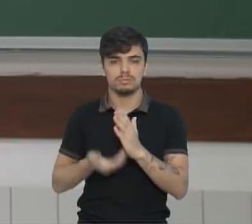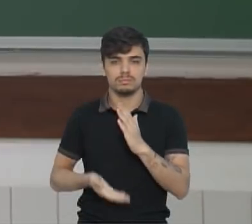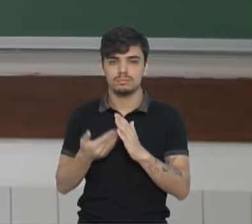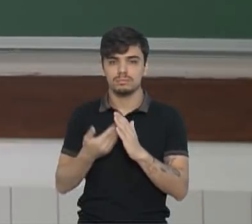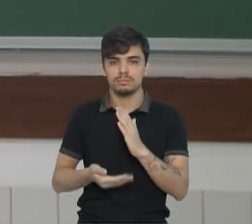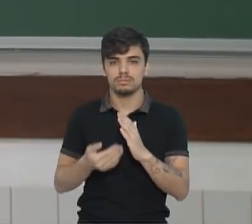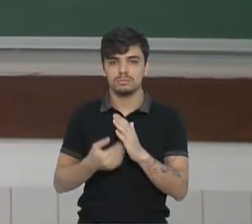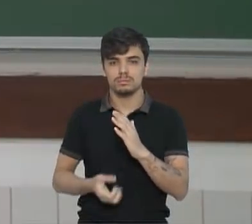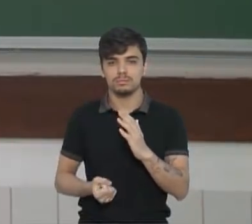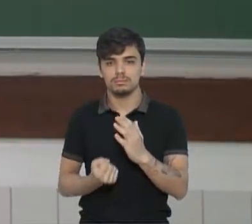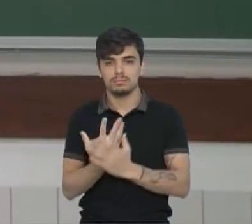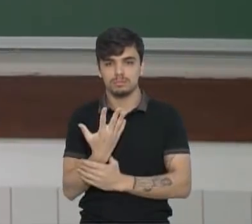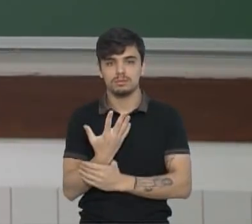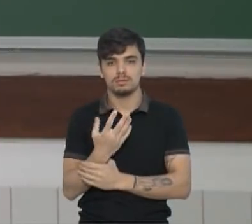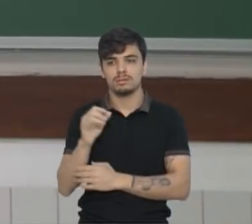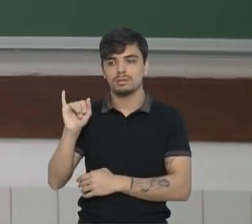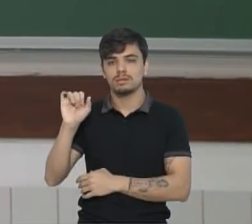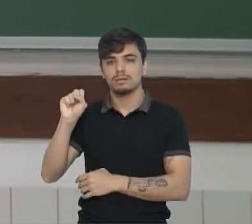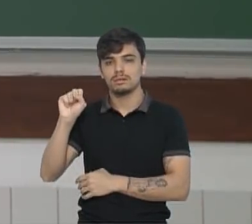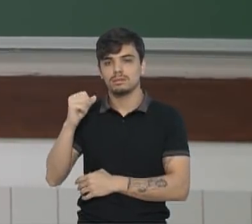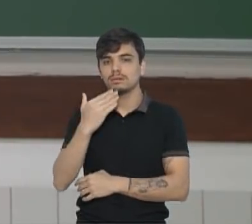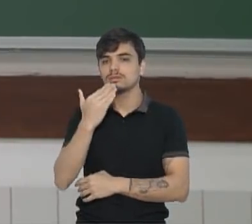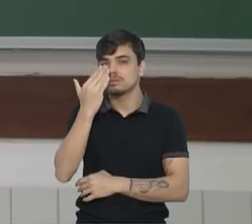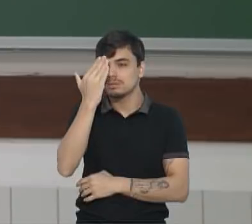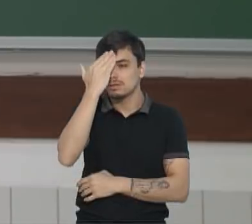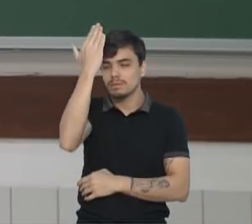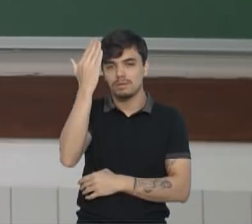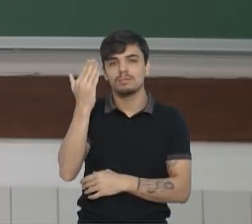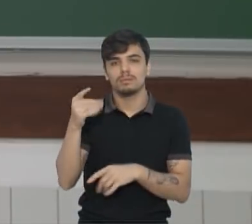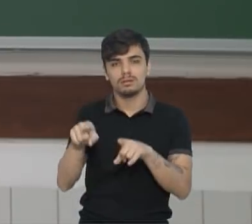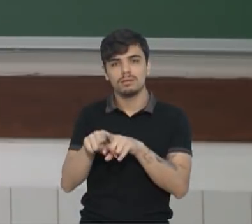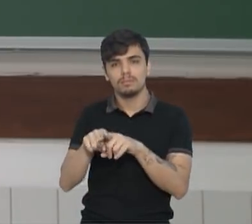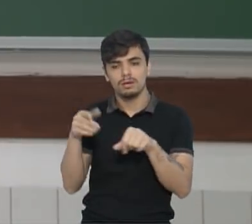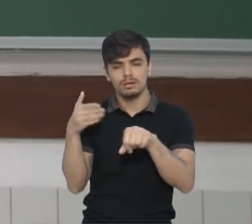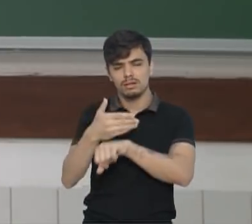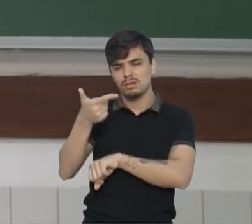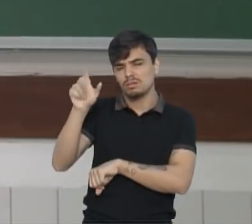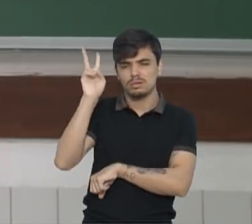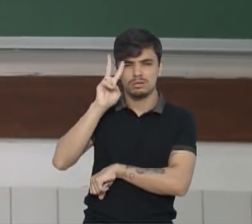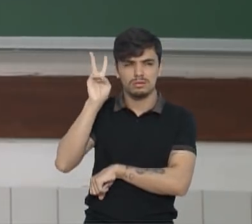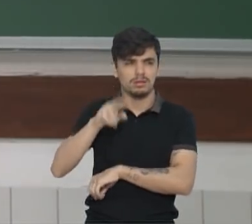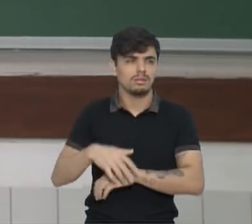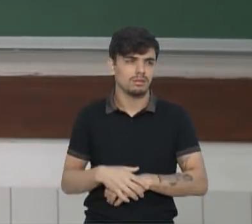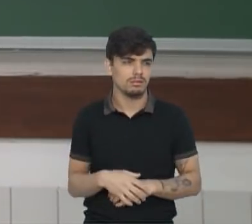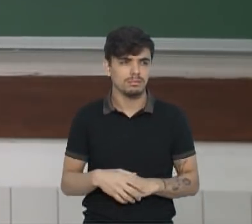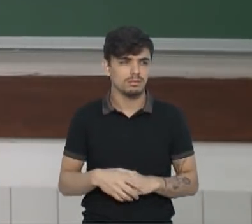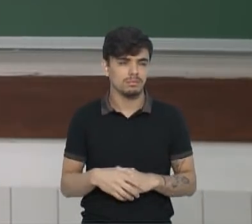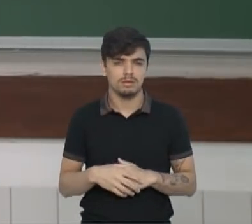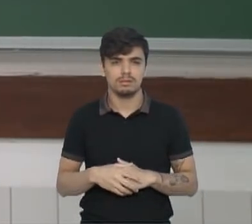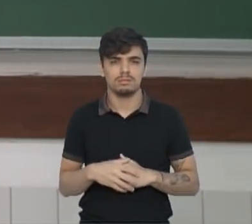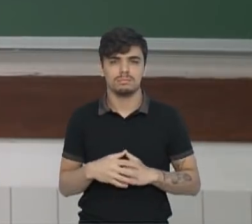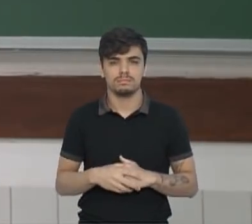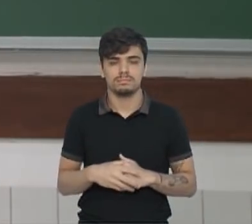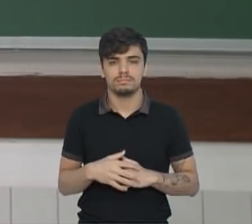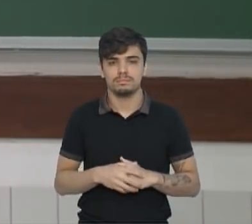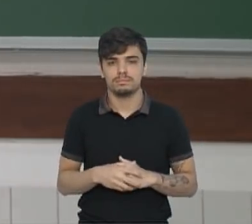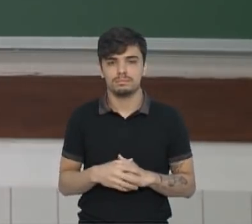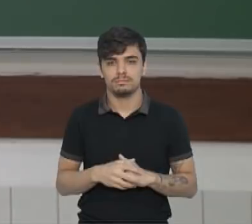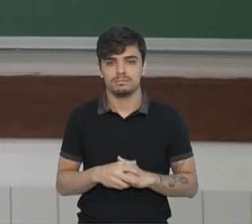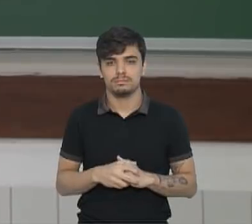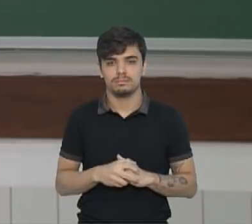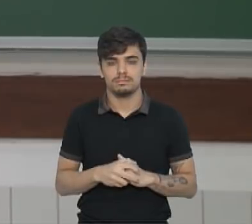com o surgimento do islamismo e a entrada dos muçulmanos nesse território, que é outra história, né, que a gente estuda mais para frente. O reino